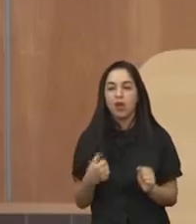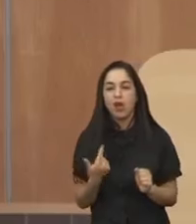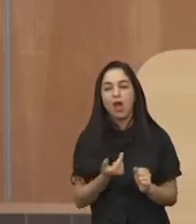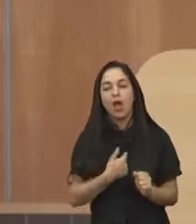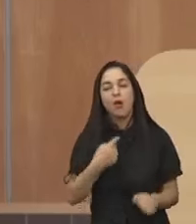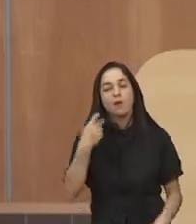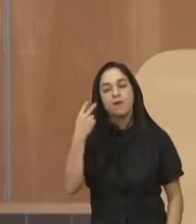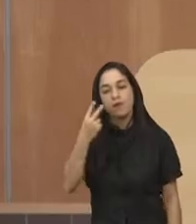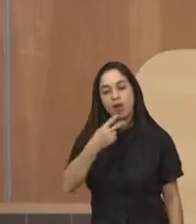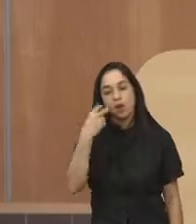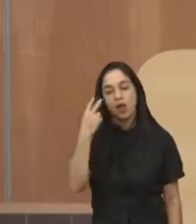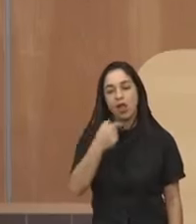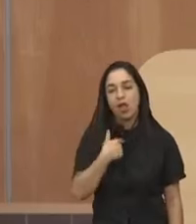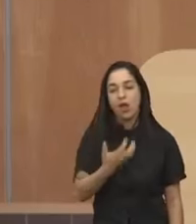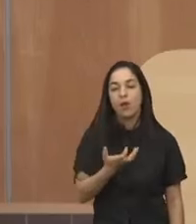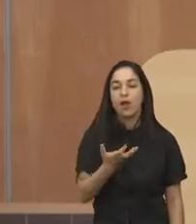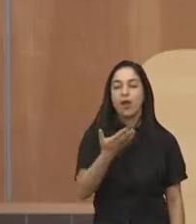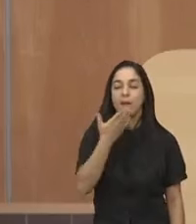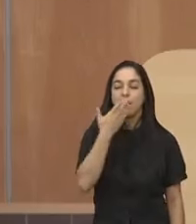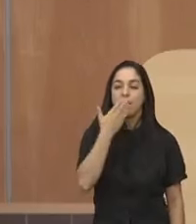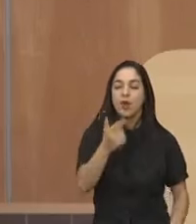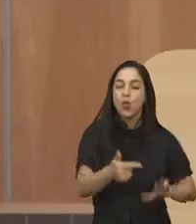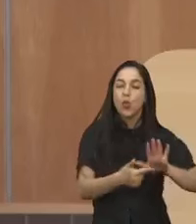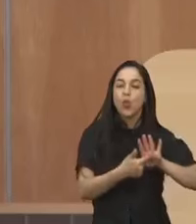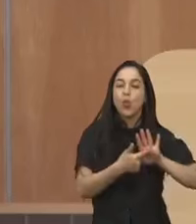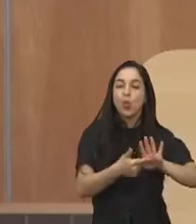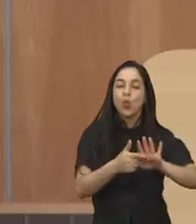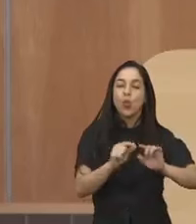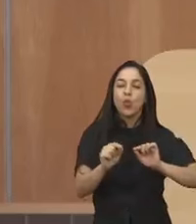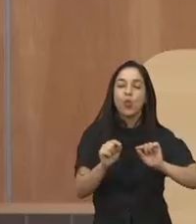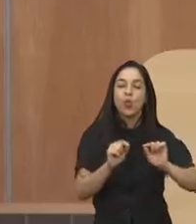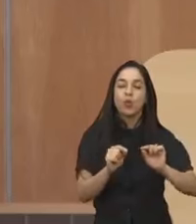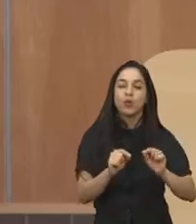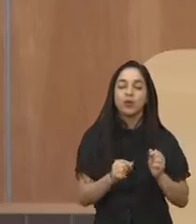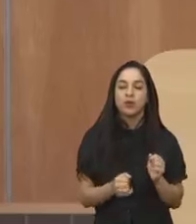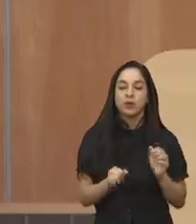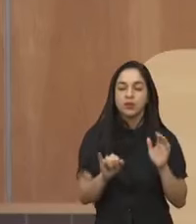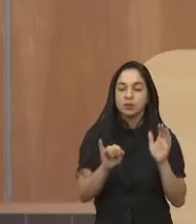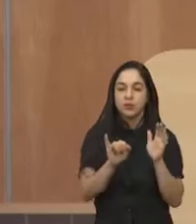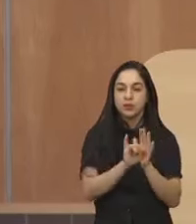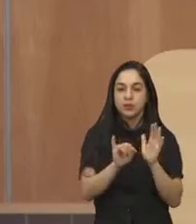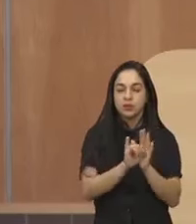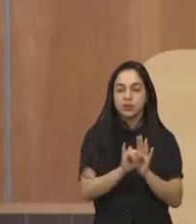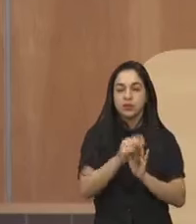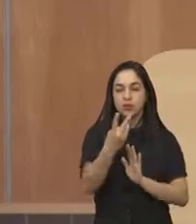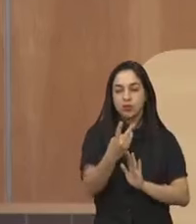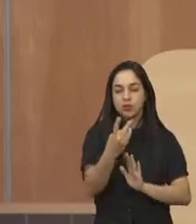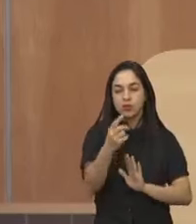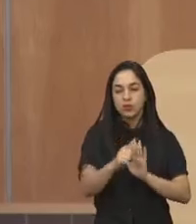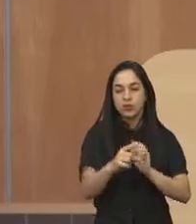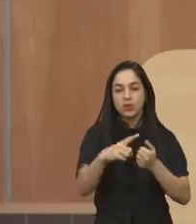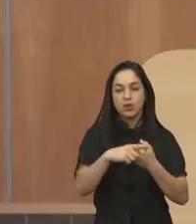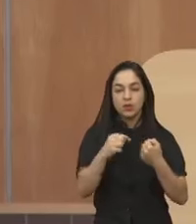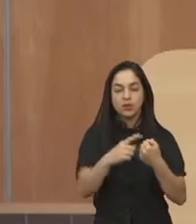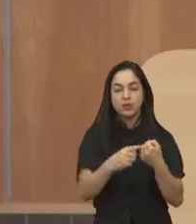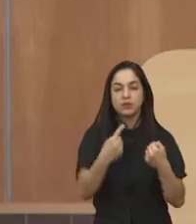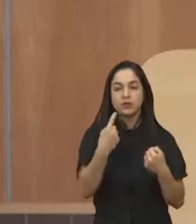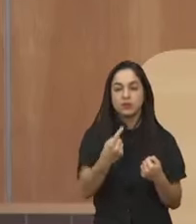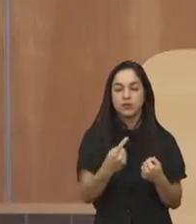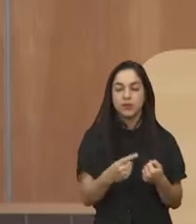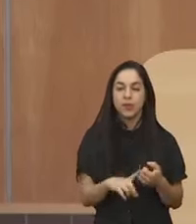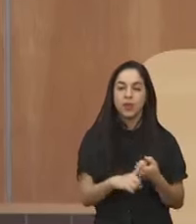como vereador, eu quero pedir o destaque do inciso 2 do artigo 1º desse projeto, com base no